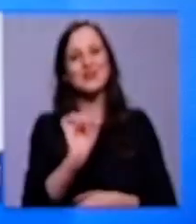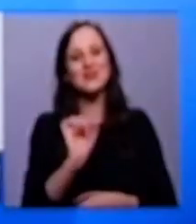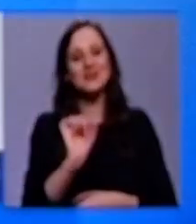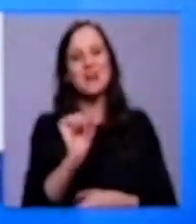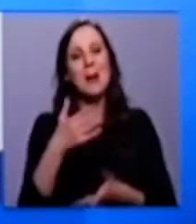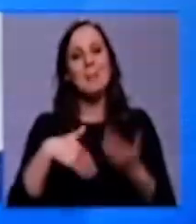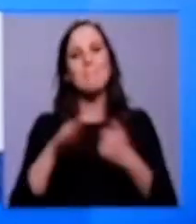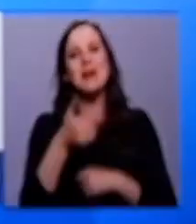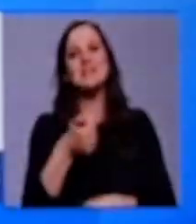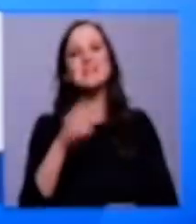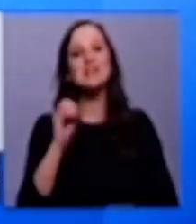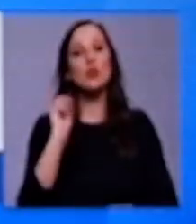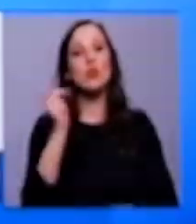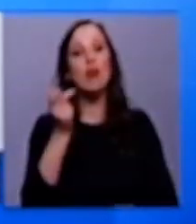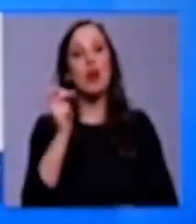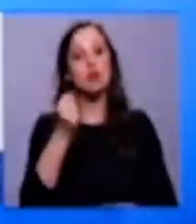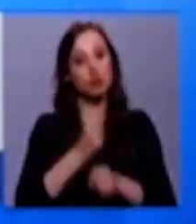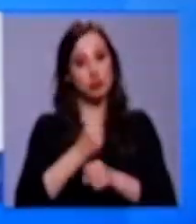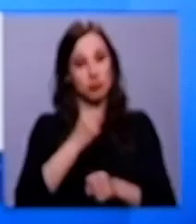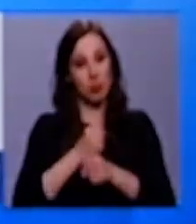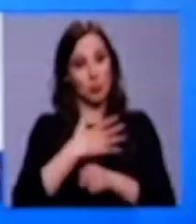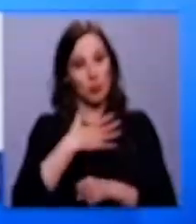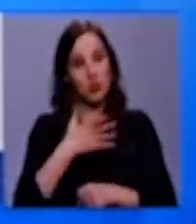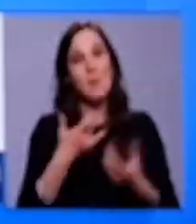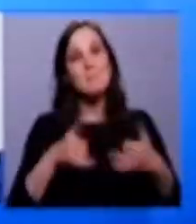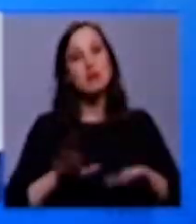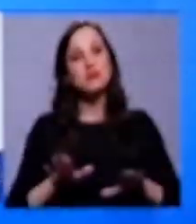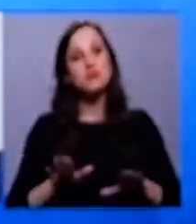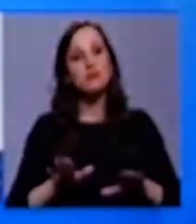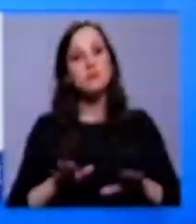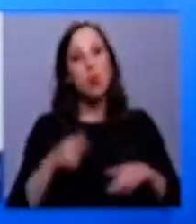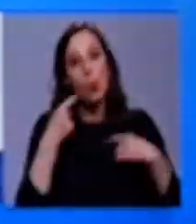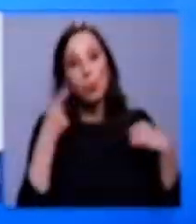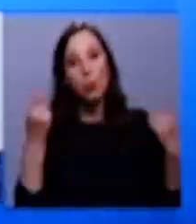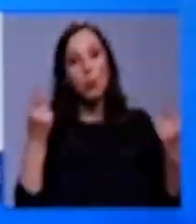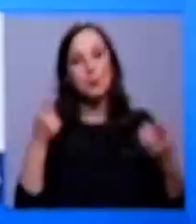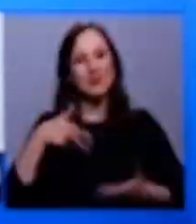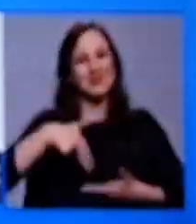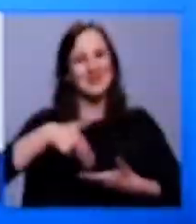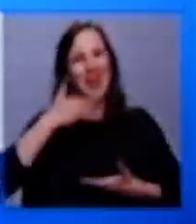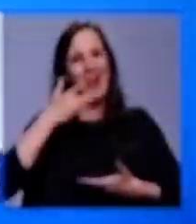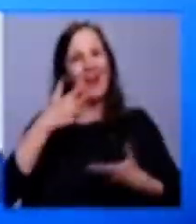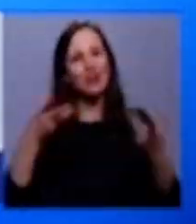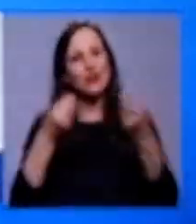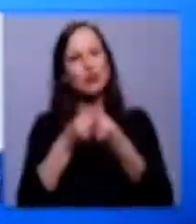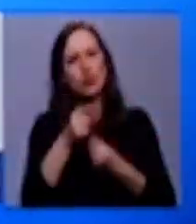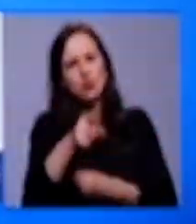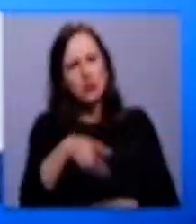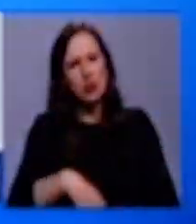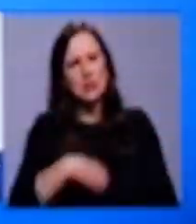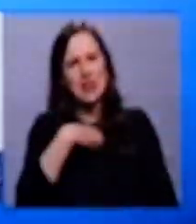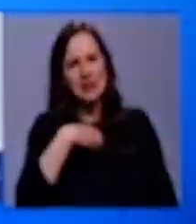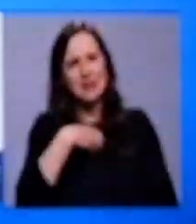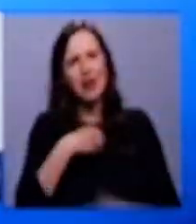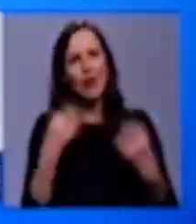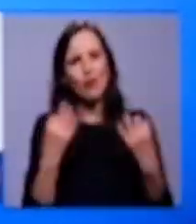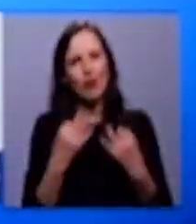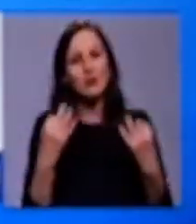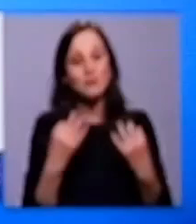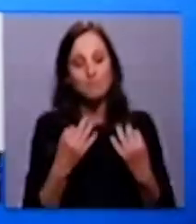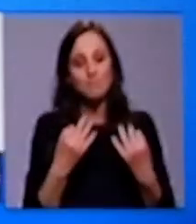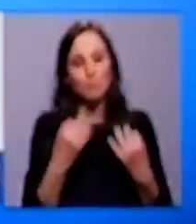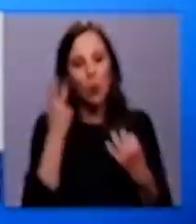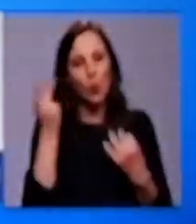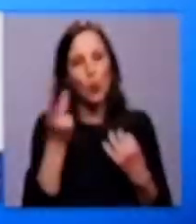mais de 50 anos de carreira, mas lá está, o público levanta-se, canta consigo e sente aquilo que se